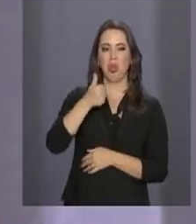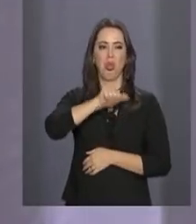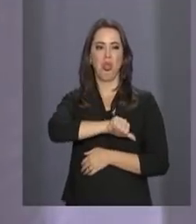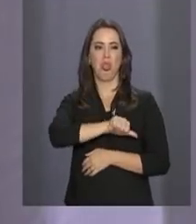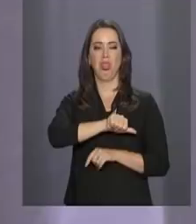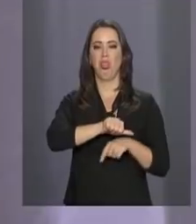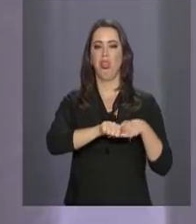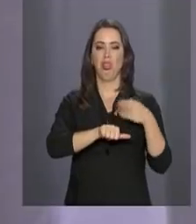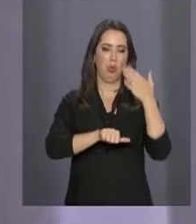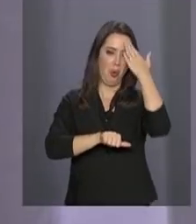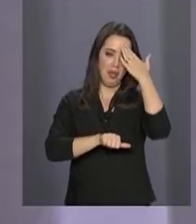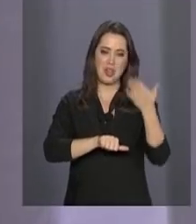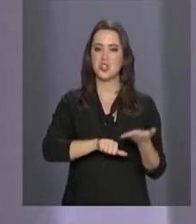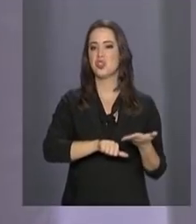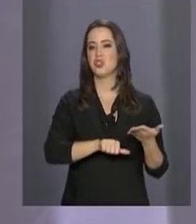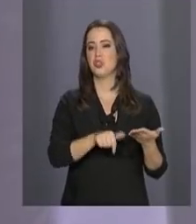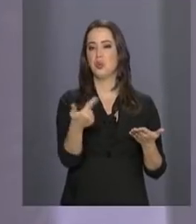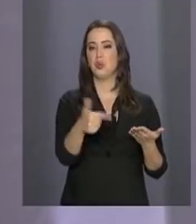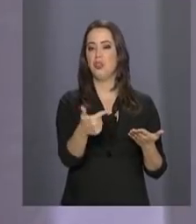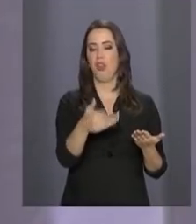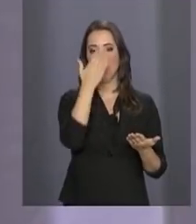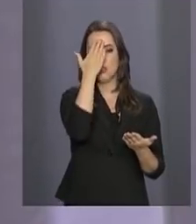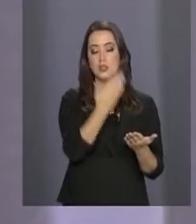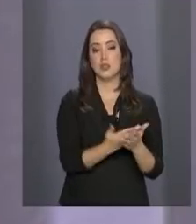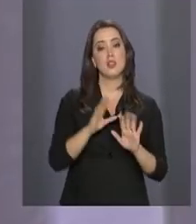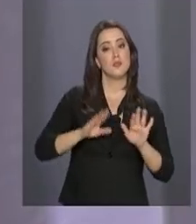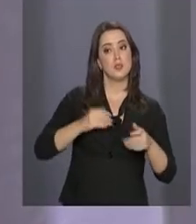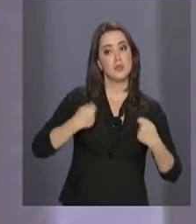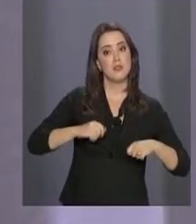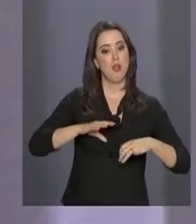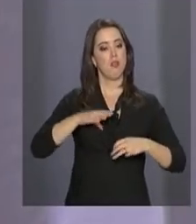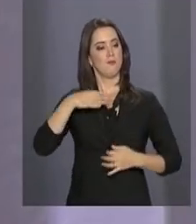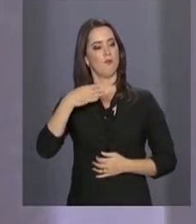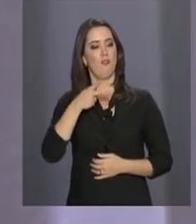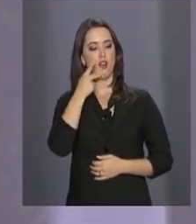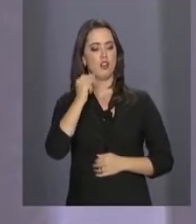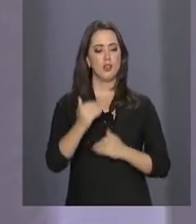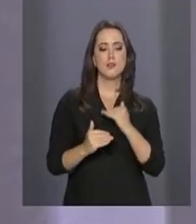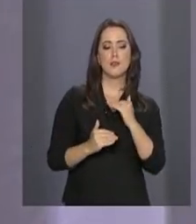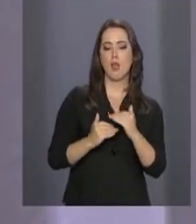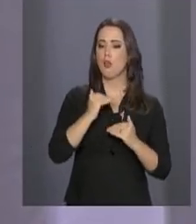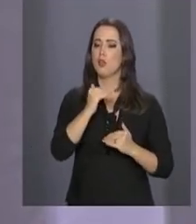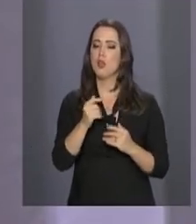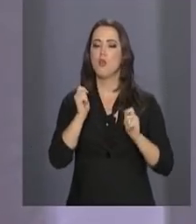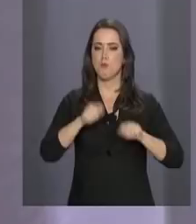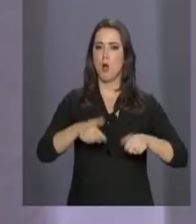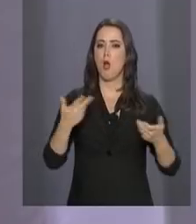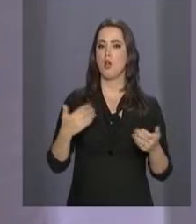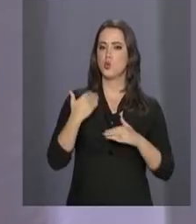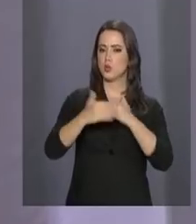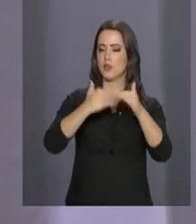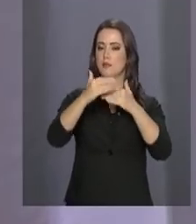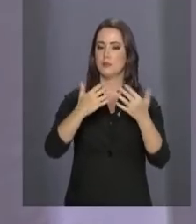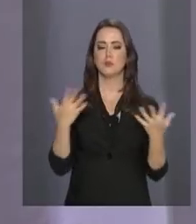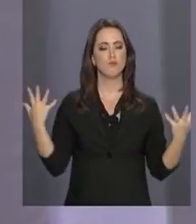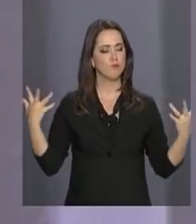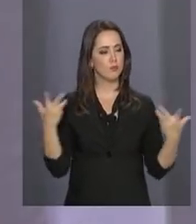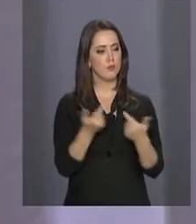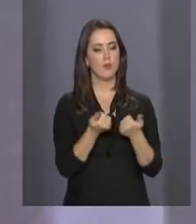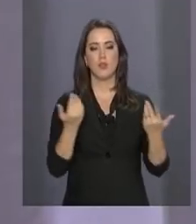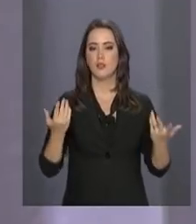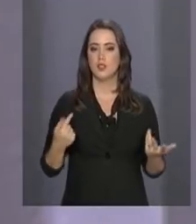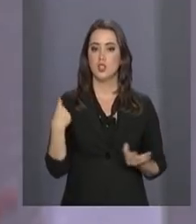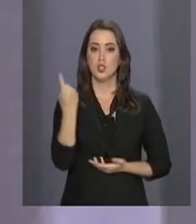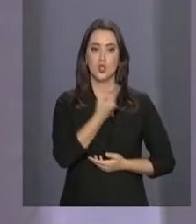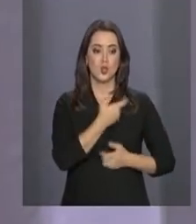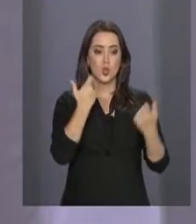interessante nós ao invés de nos vai descer dizer estamos crescendo mas que potencialidades extraordinárias